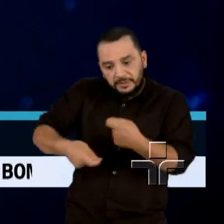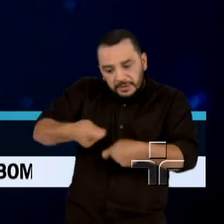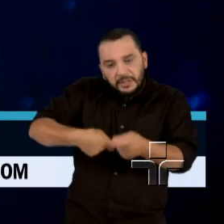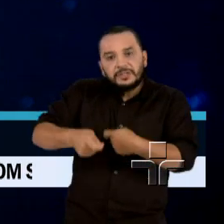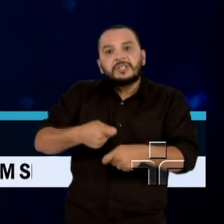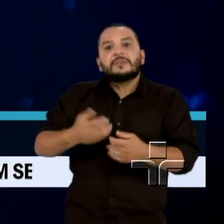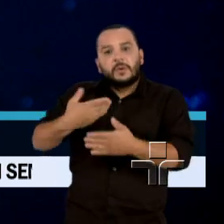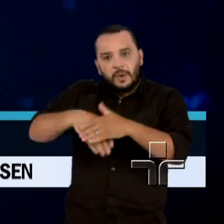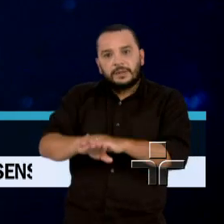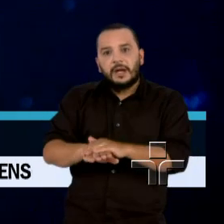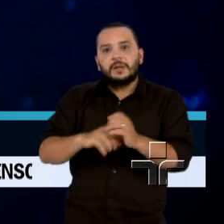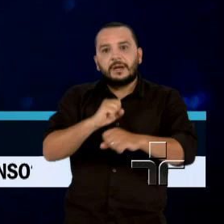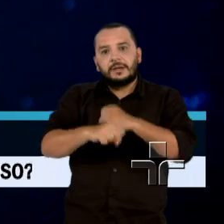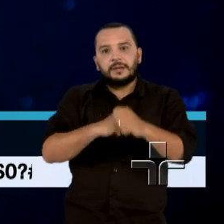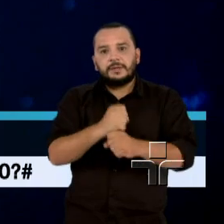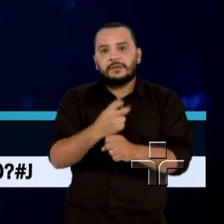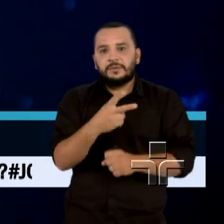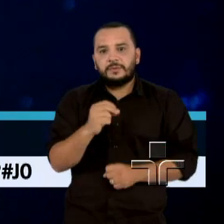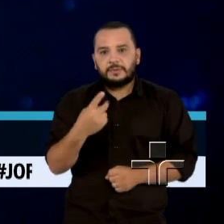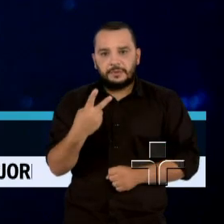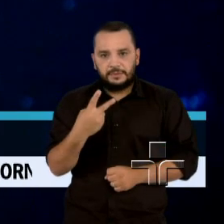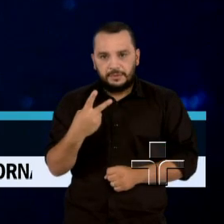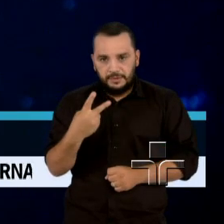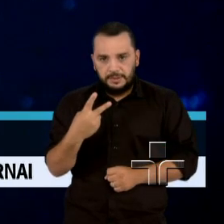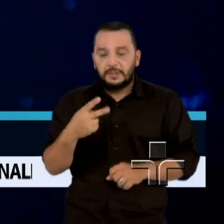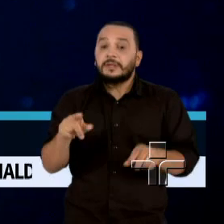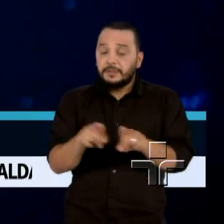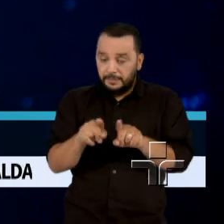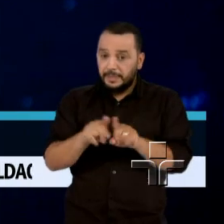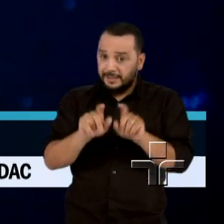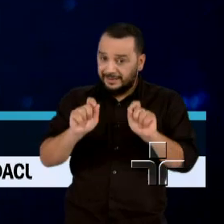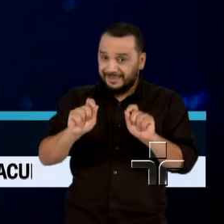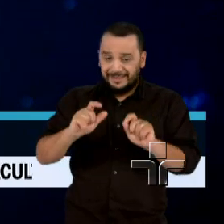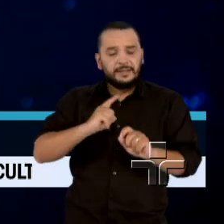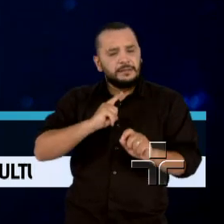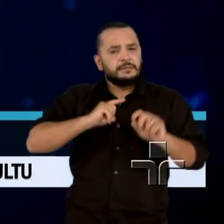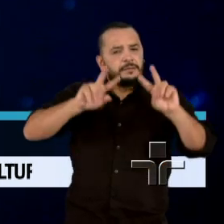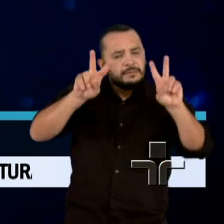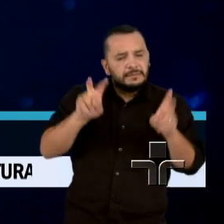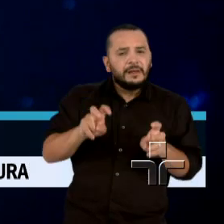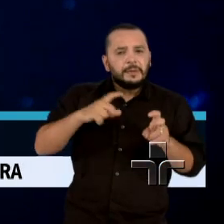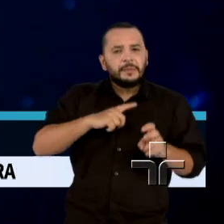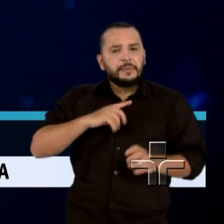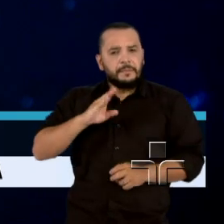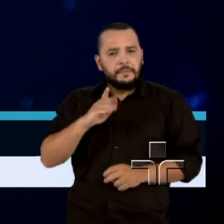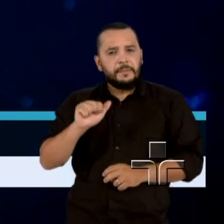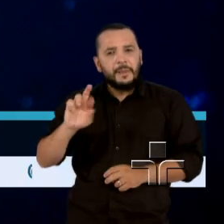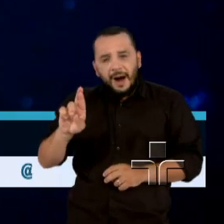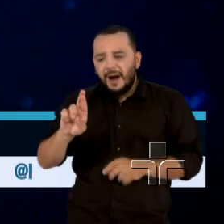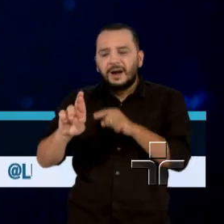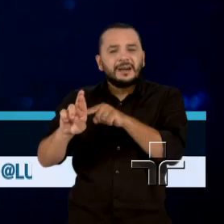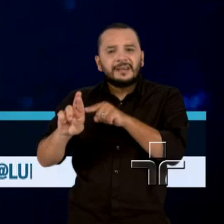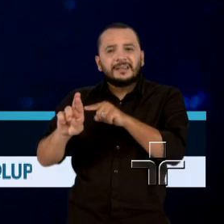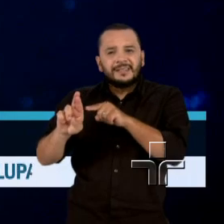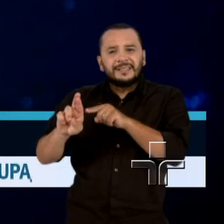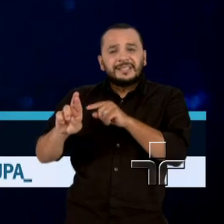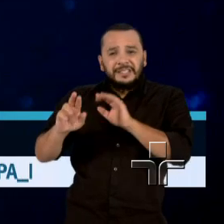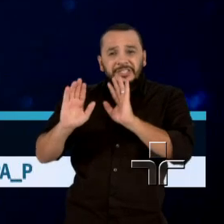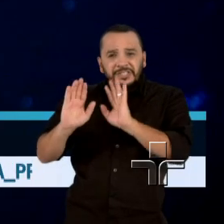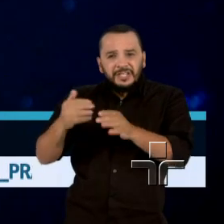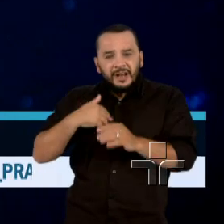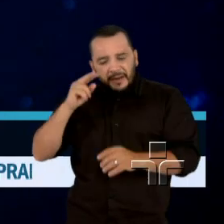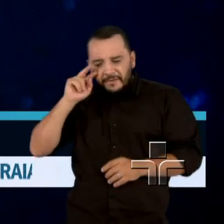foi arquivado em 2002. O caso do Bar Bodega deixou 3 legados. Acelerou a aprovação da lei da